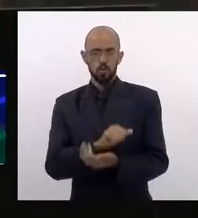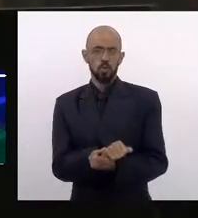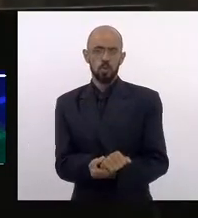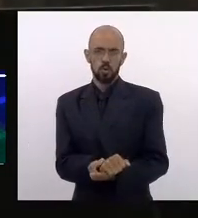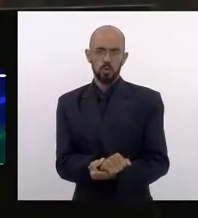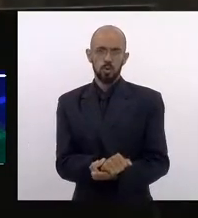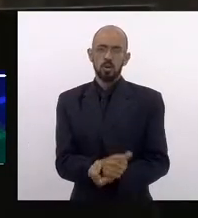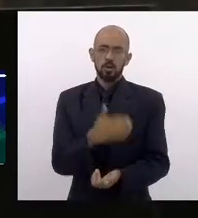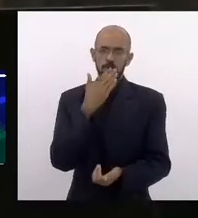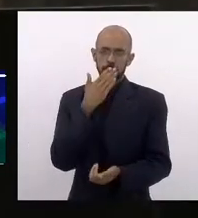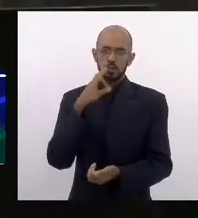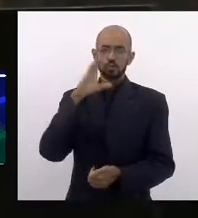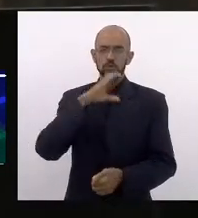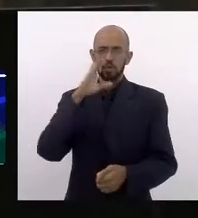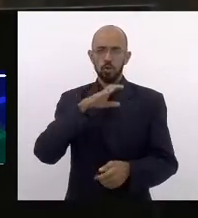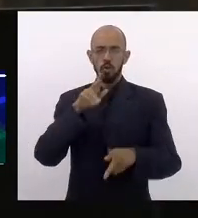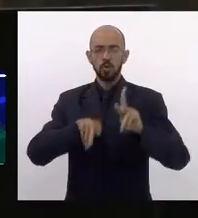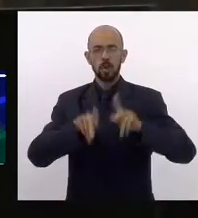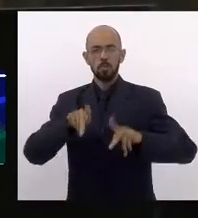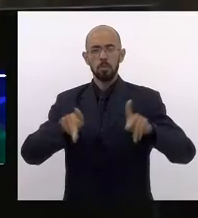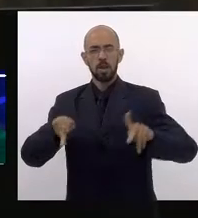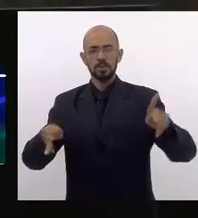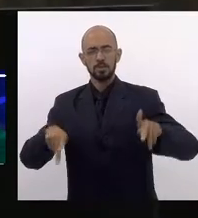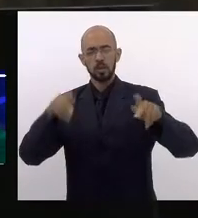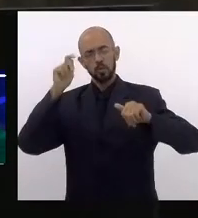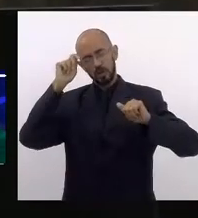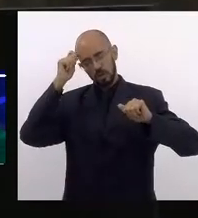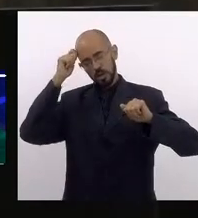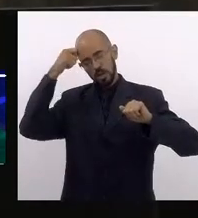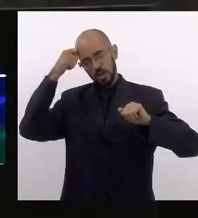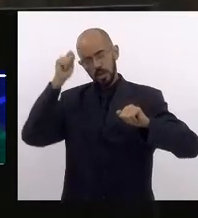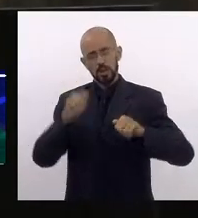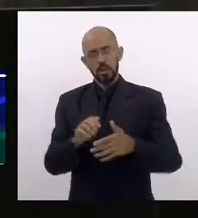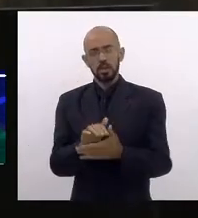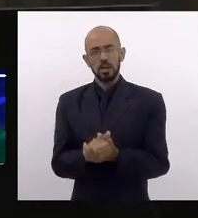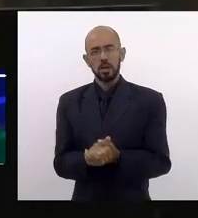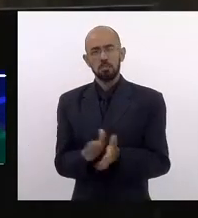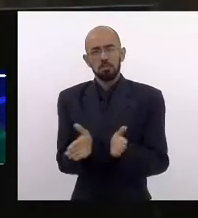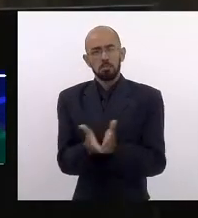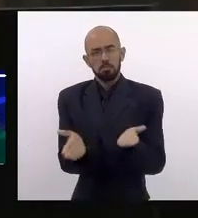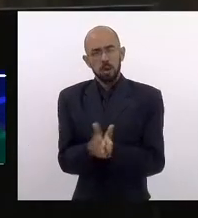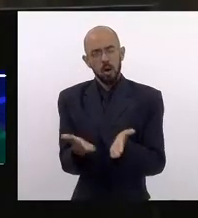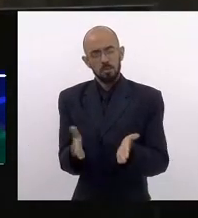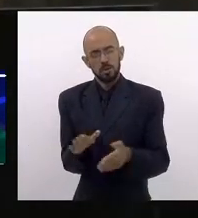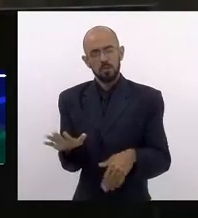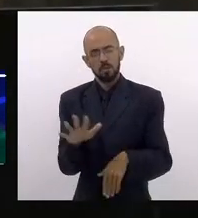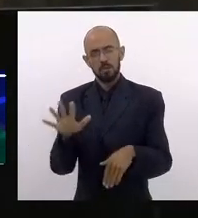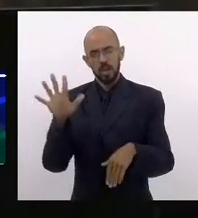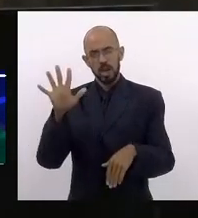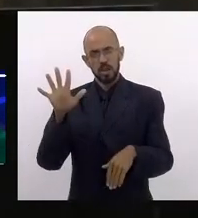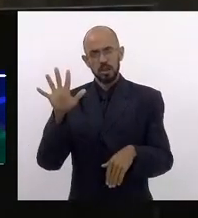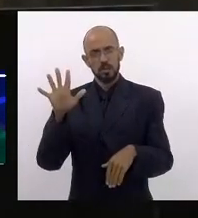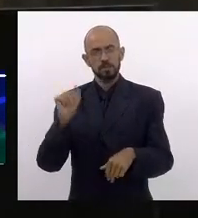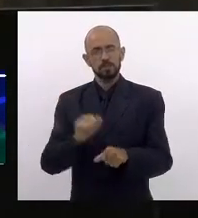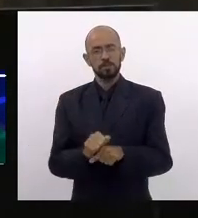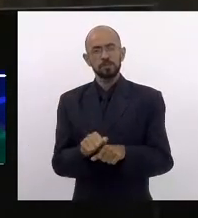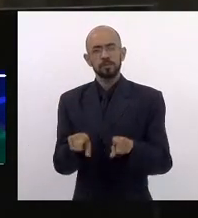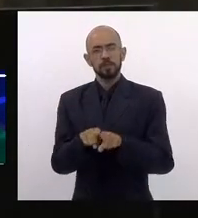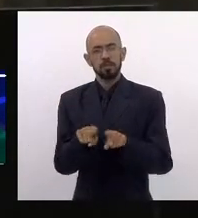da população negra, um grito de socorro da população pobre, favelada e da